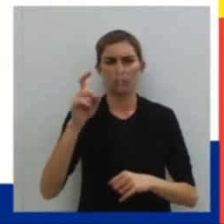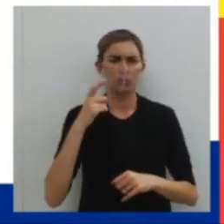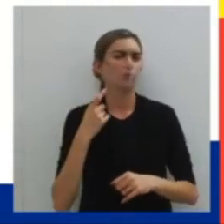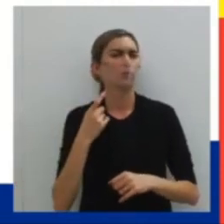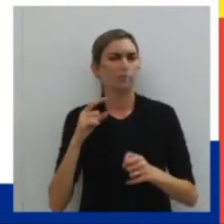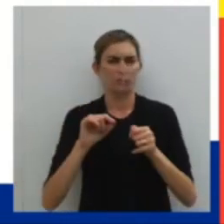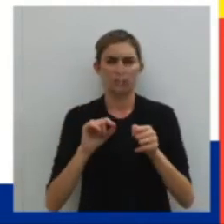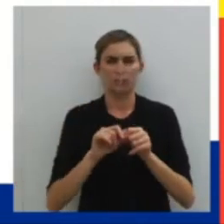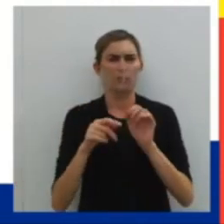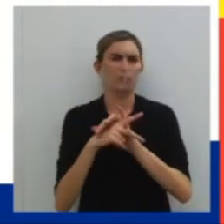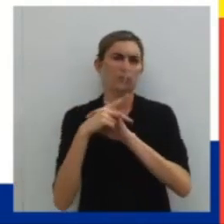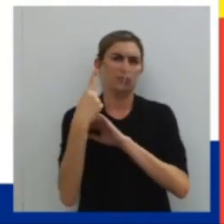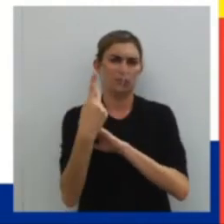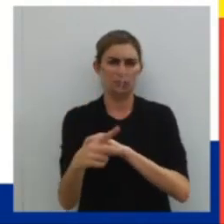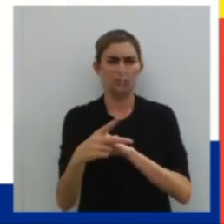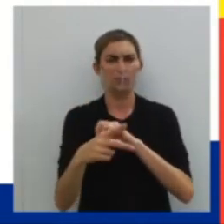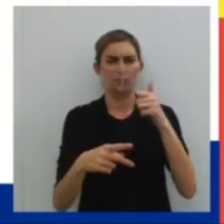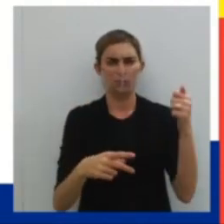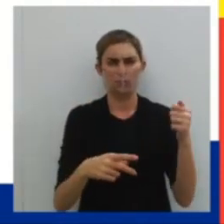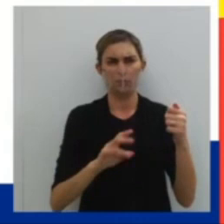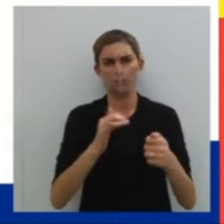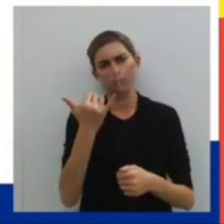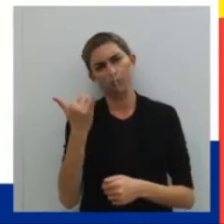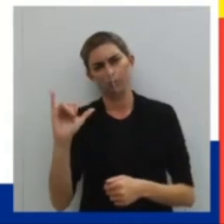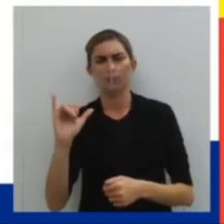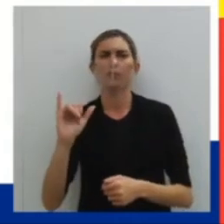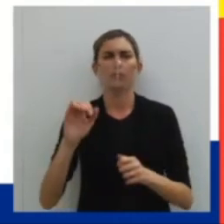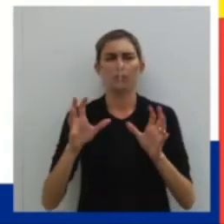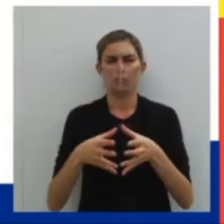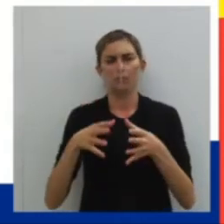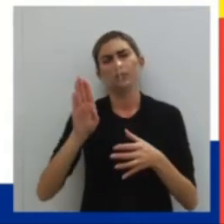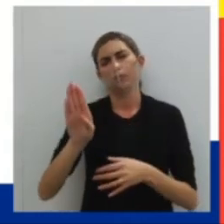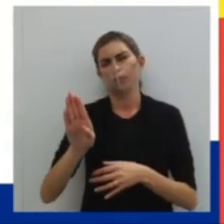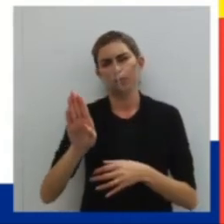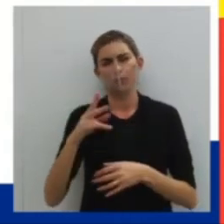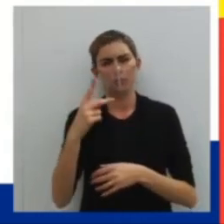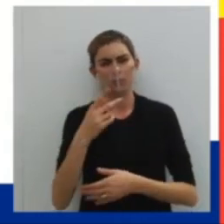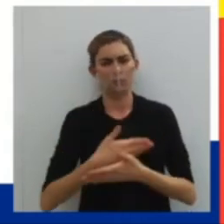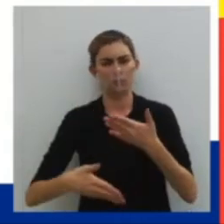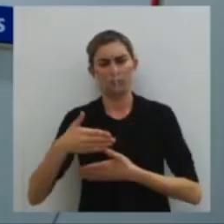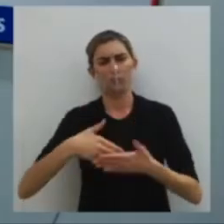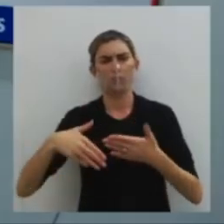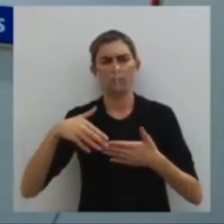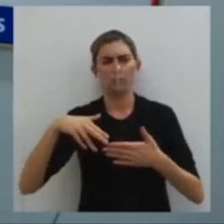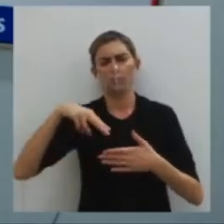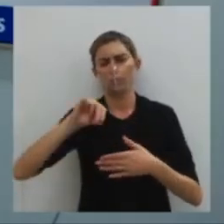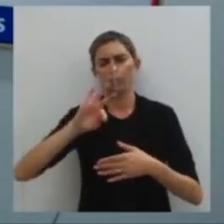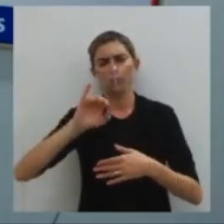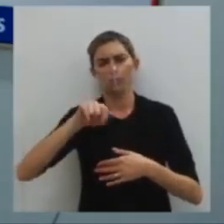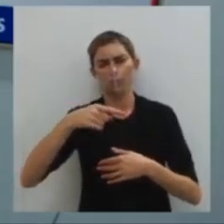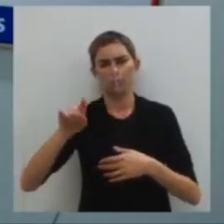X faça parte, ou seja, elemento do conjunto A, e o Y seja elemento do conjunto B. Essa é a notação que a